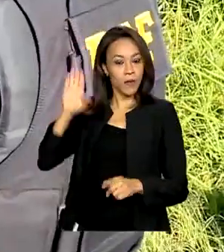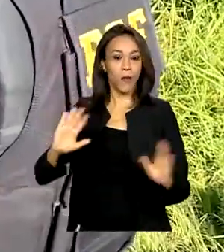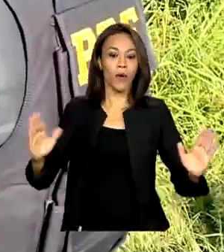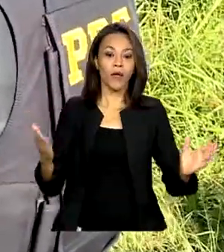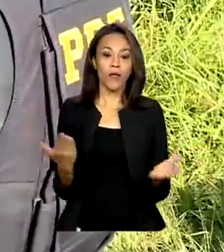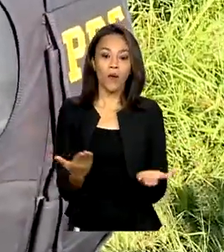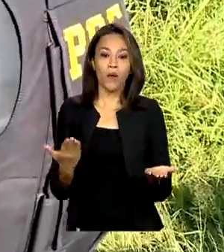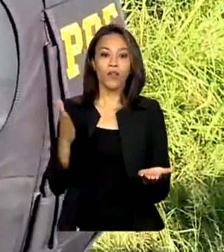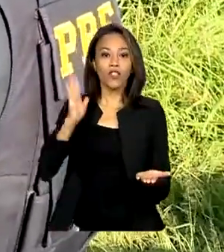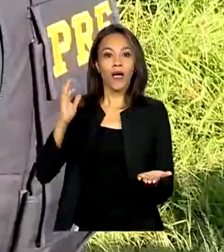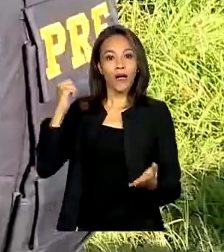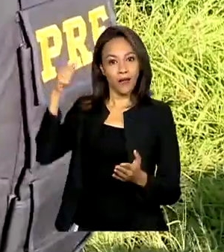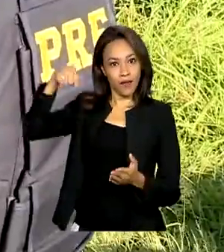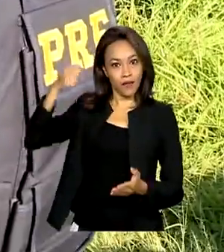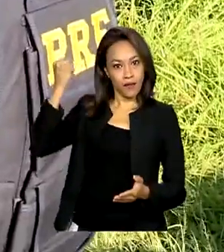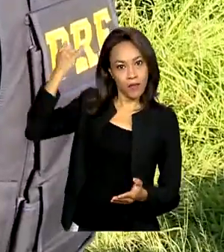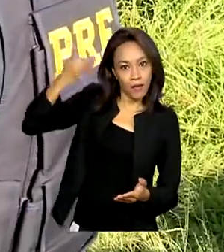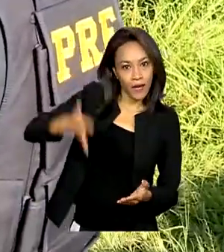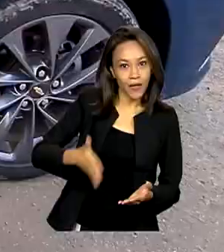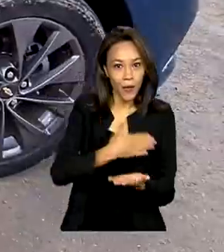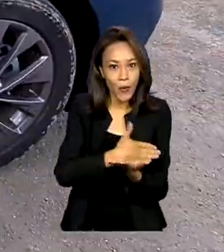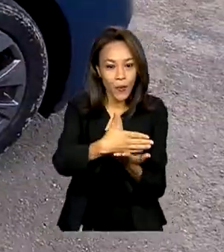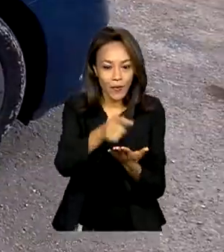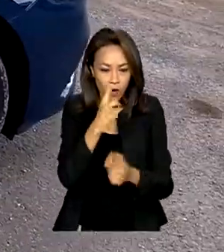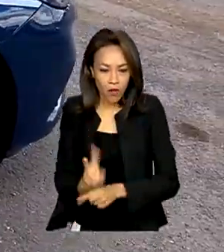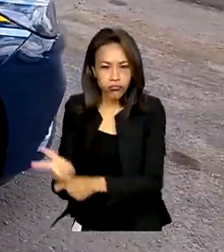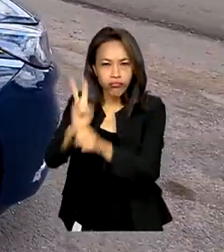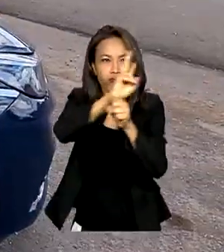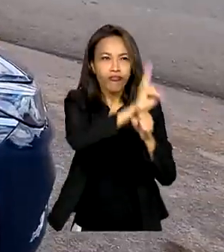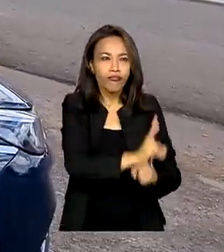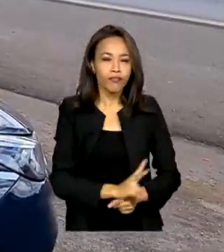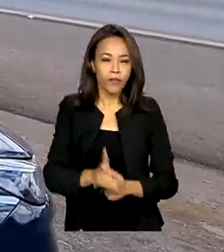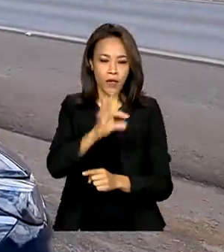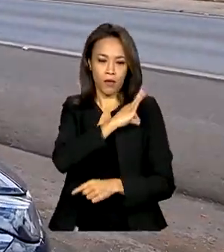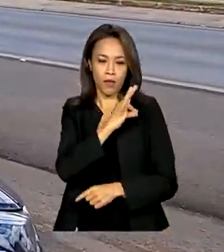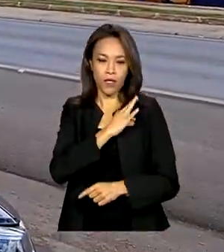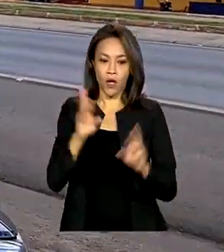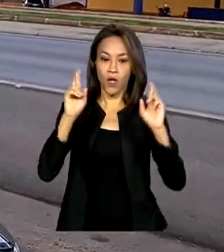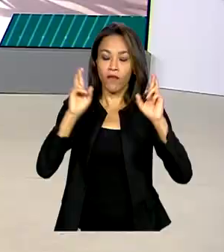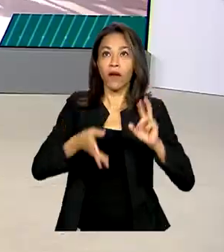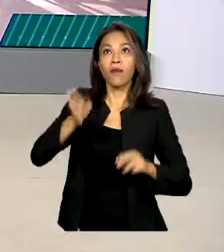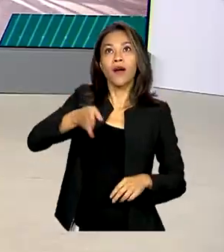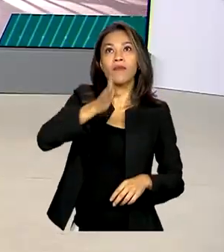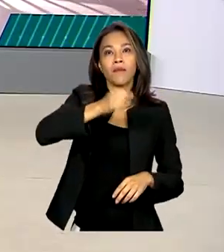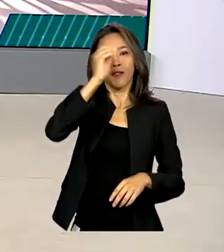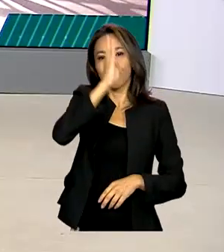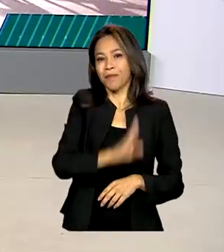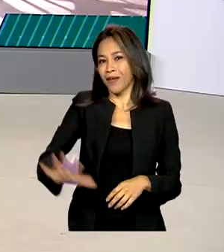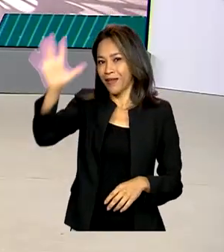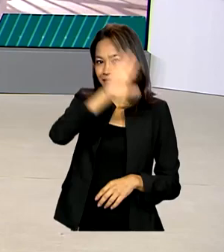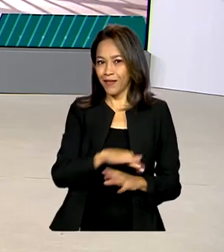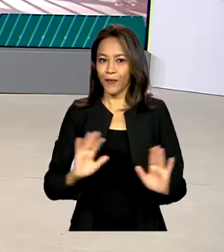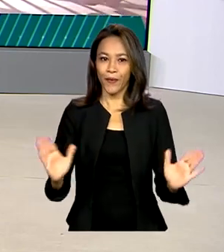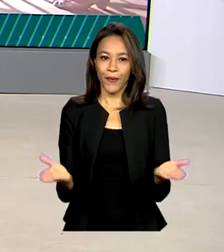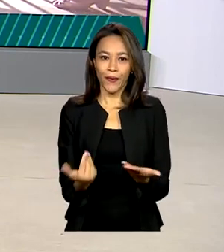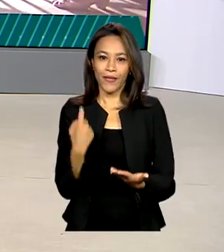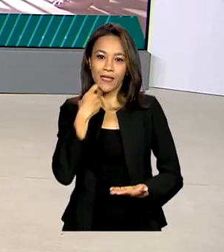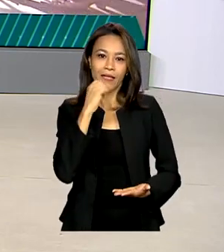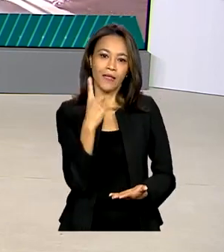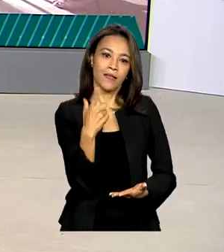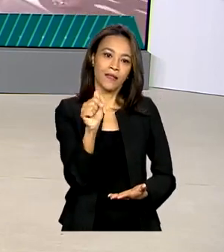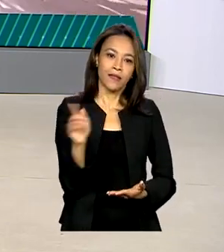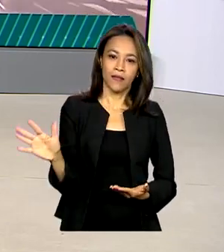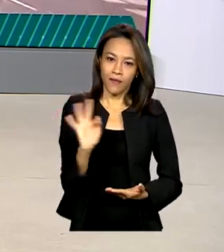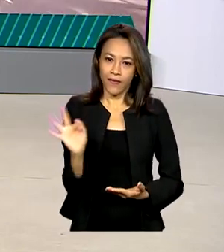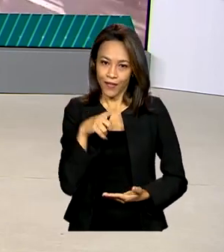a Operação Carnaval da PRF nas rodovias federais em todo o país. Sexta-feira, 17